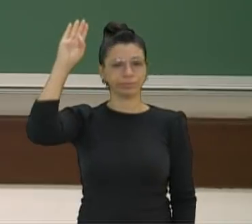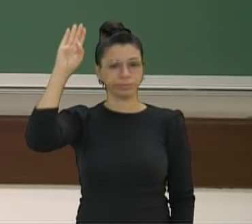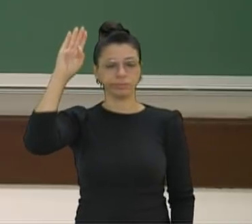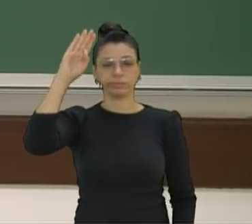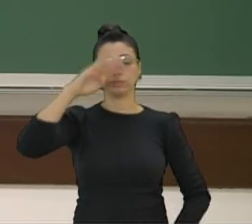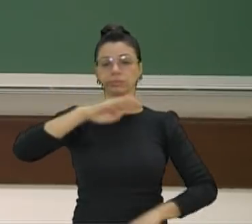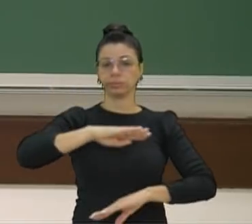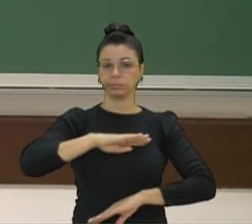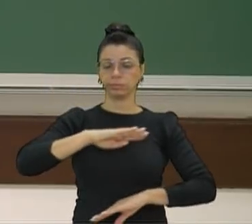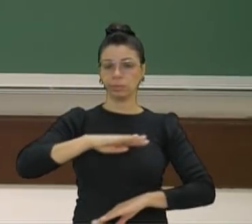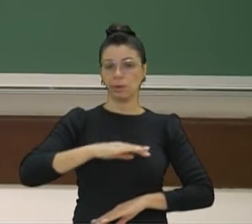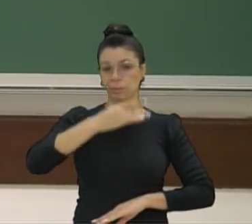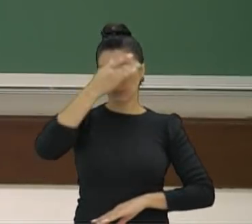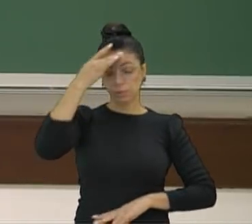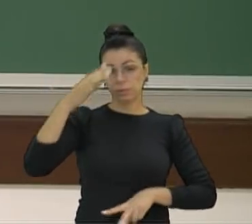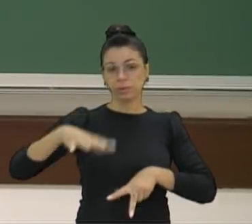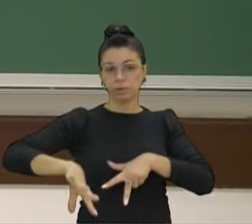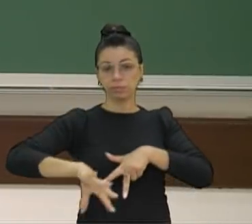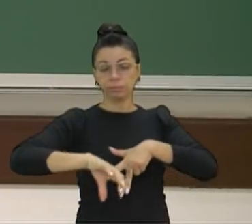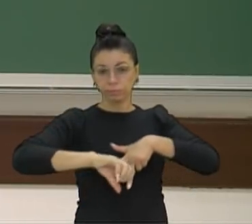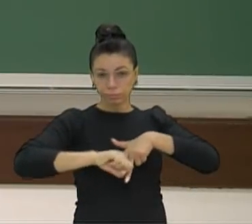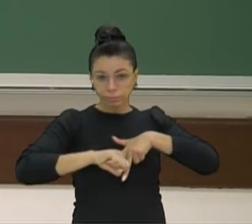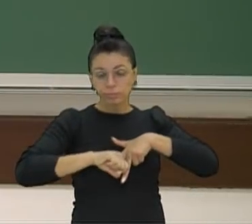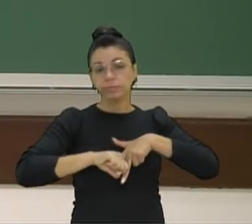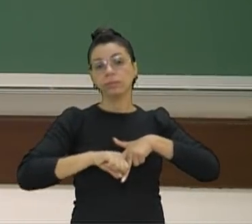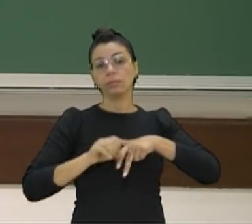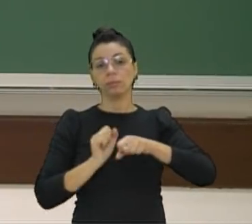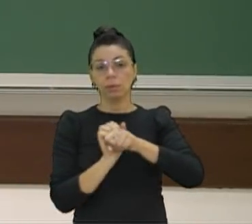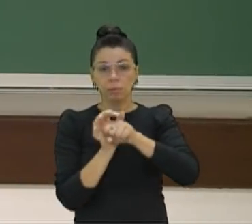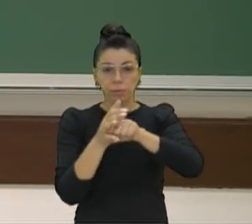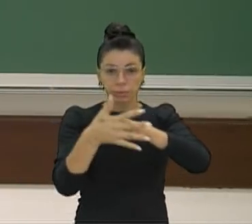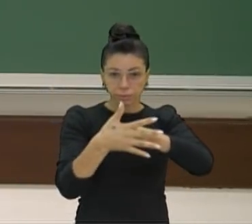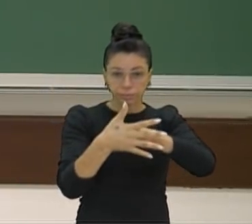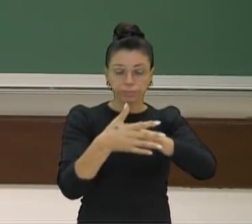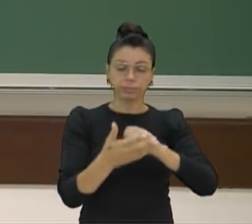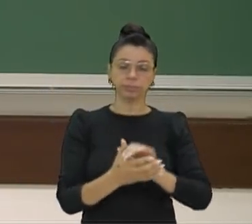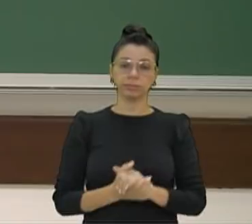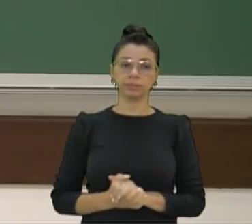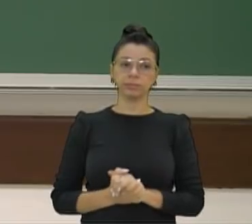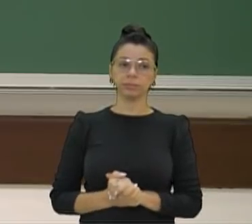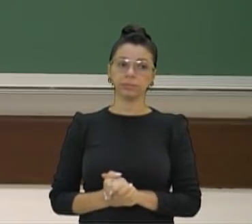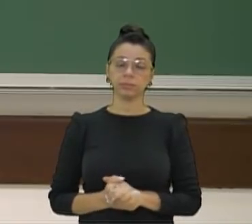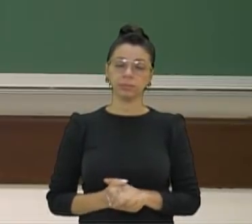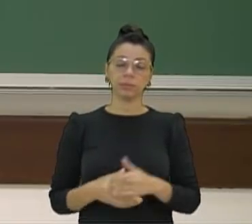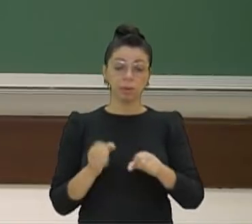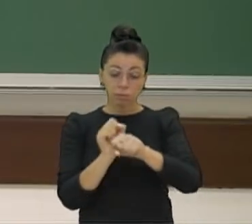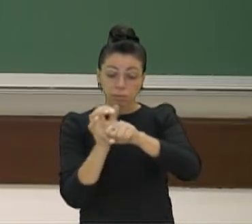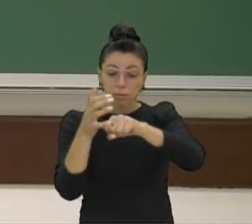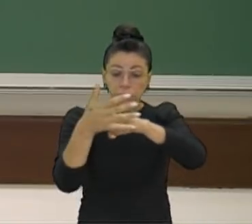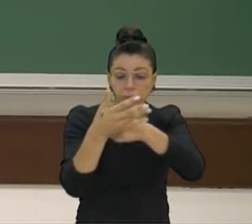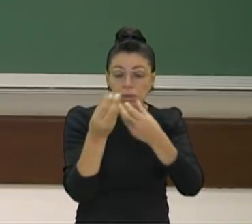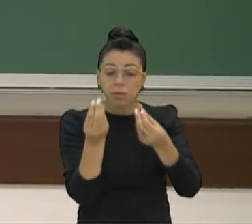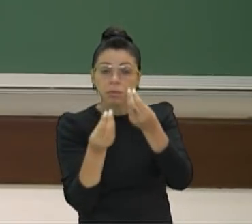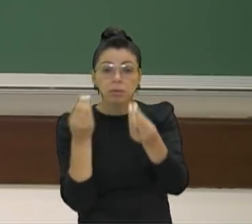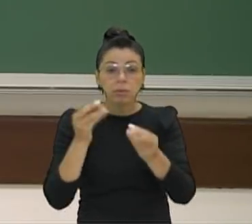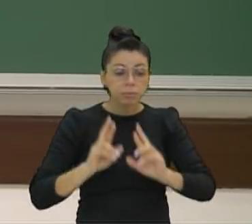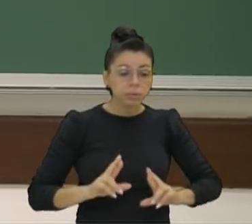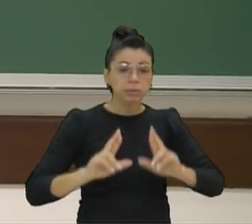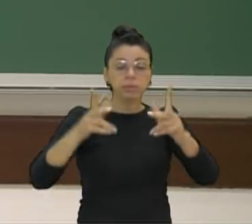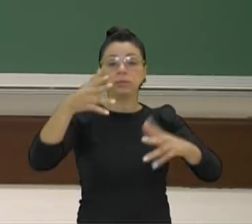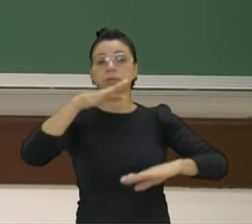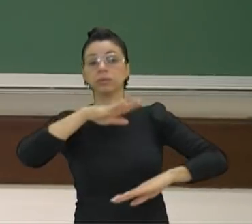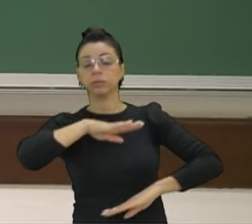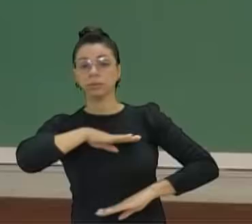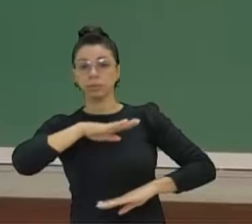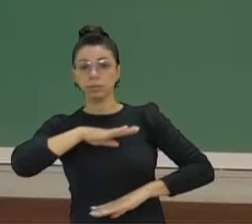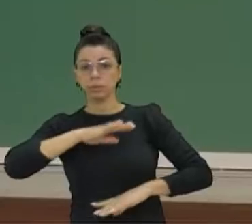relatados aí por quem já teve essa doença. Coronavírus, como diferenciar sintomas